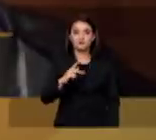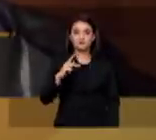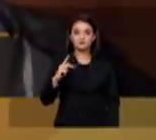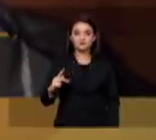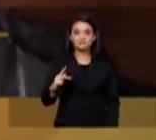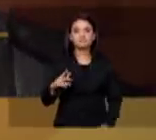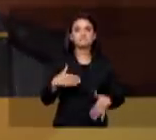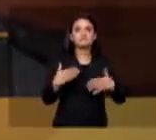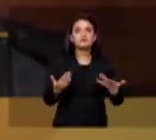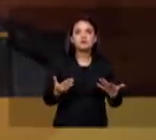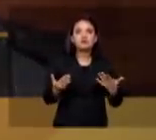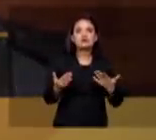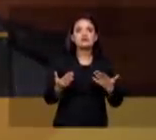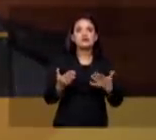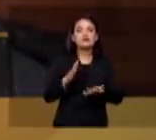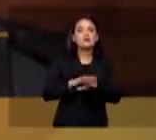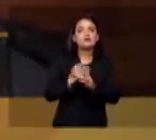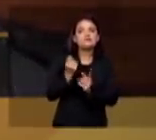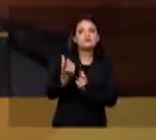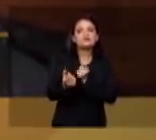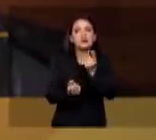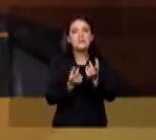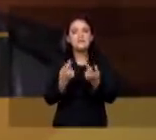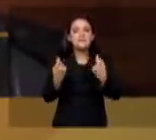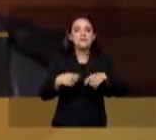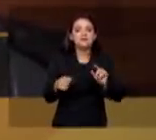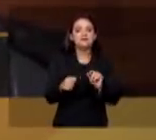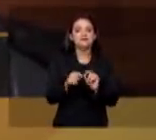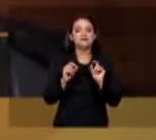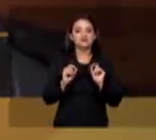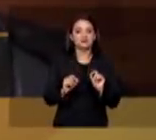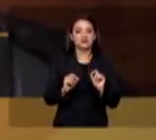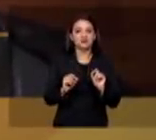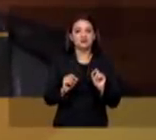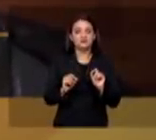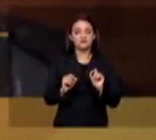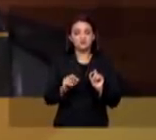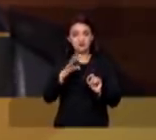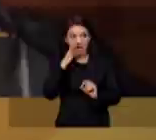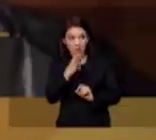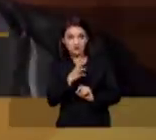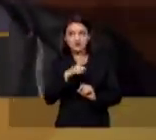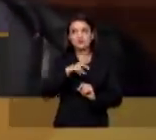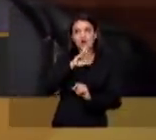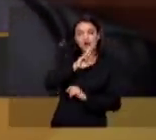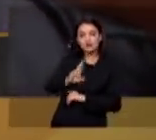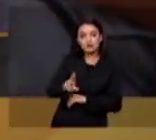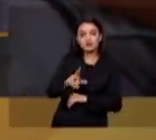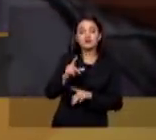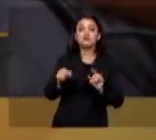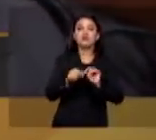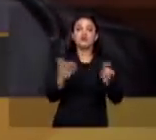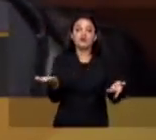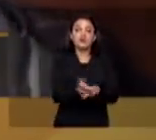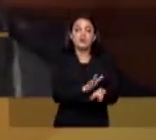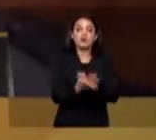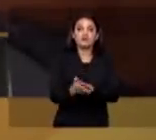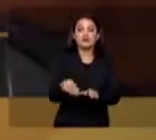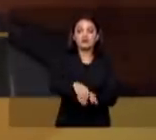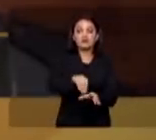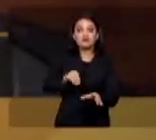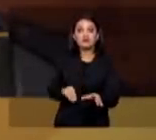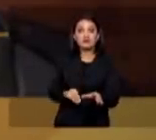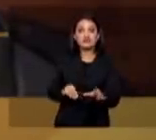as exceções devem ser opostas na resposta à acusação, sendo processadas em apartado. É